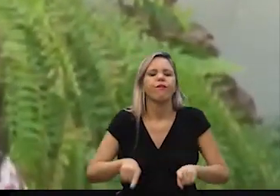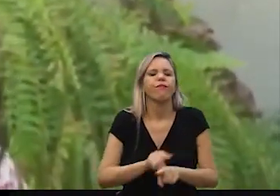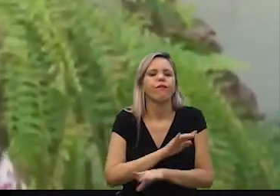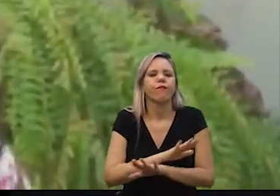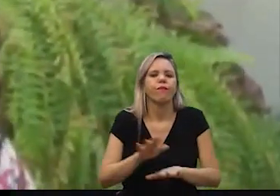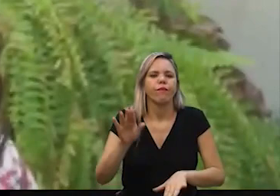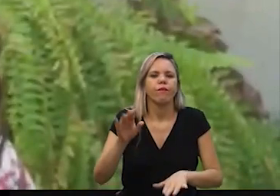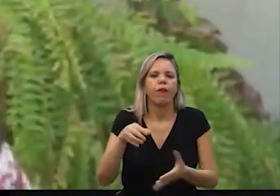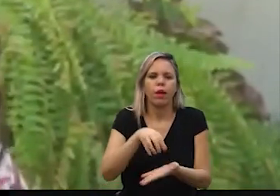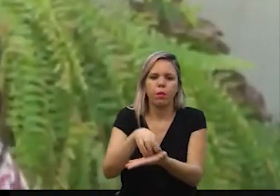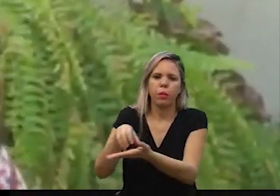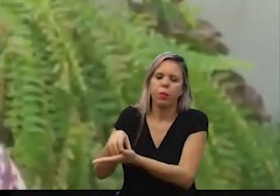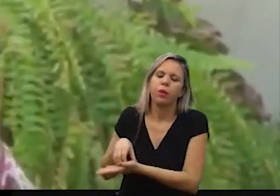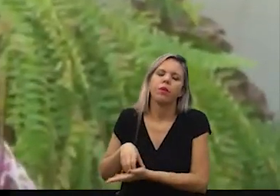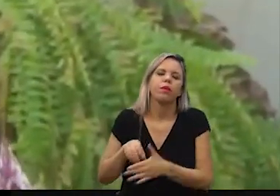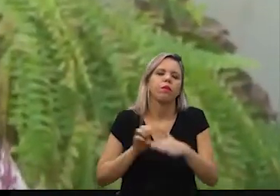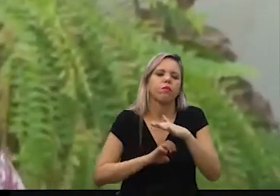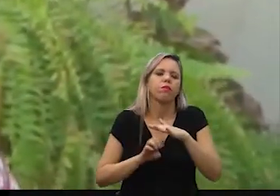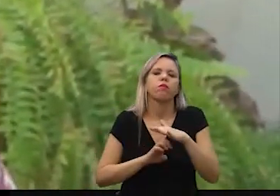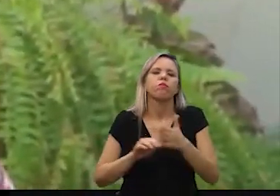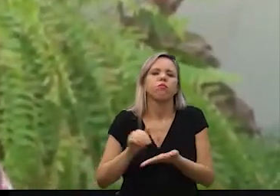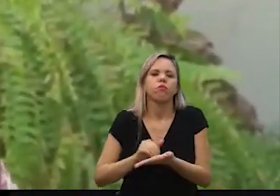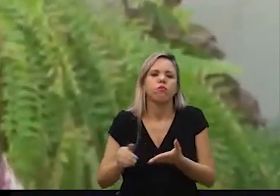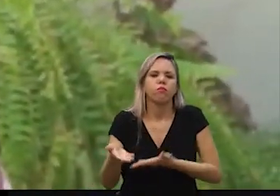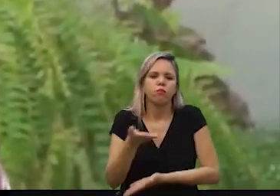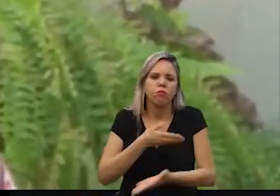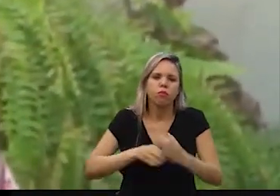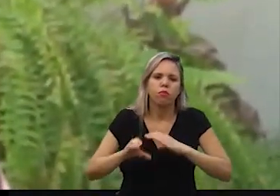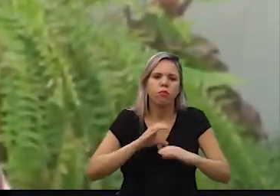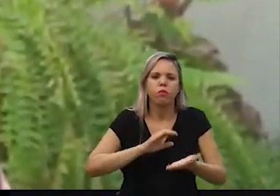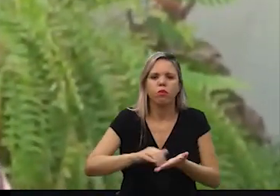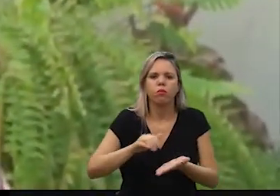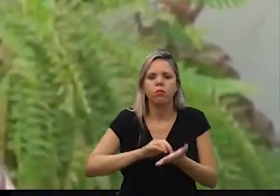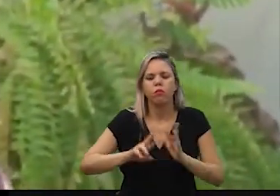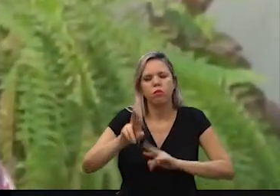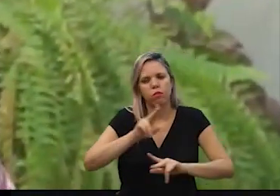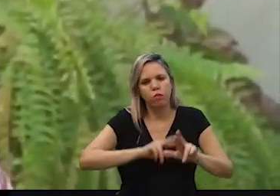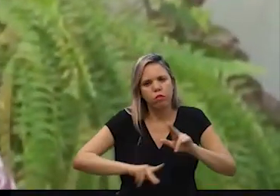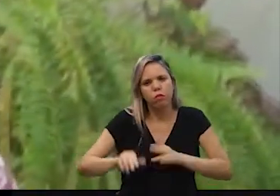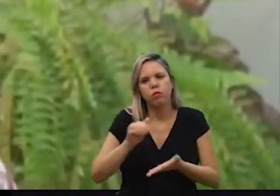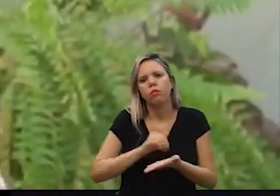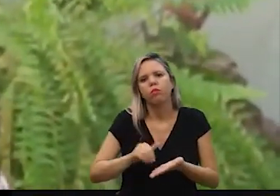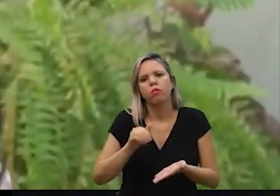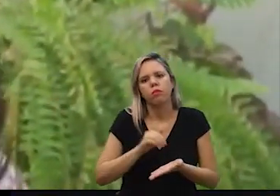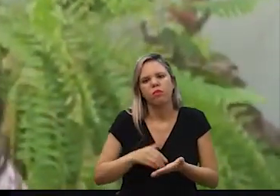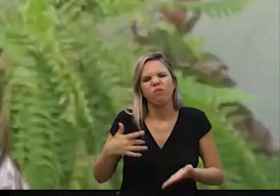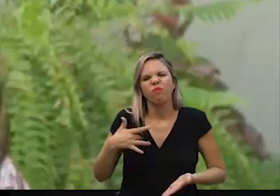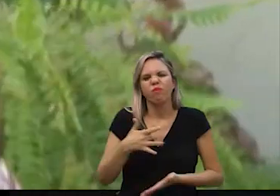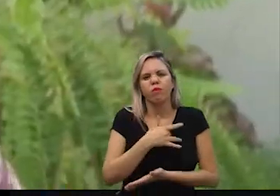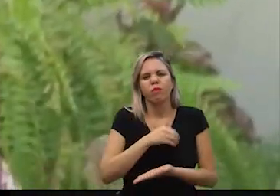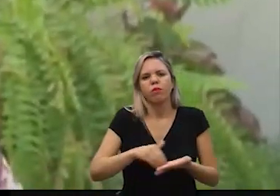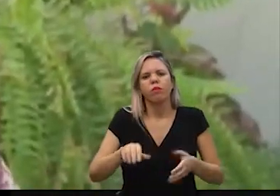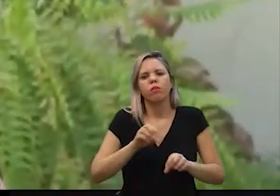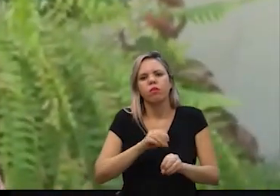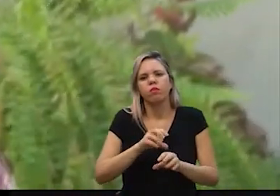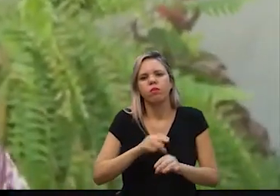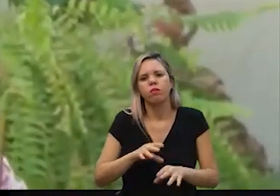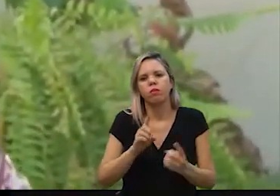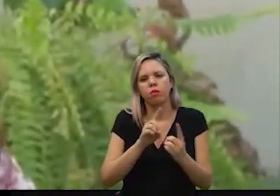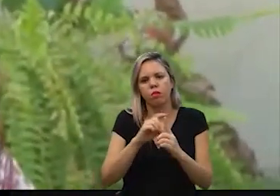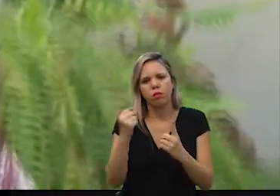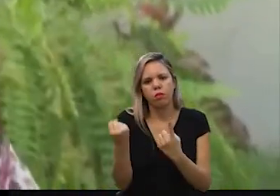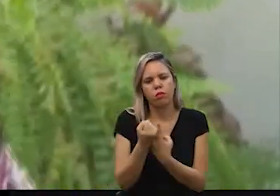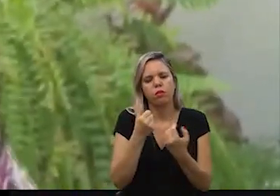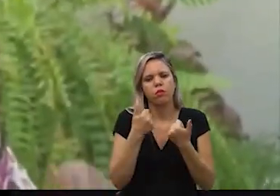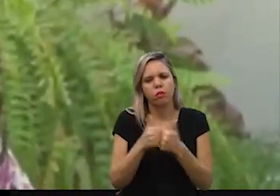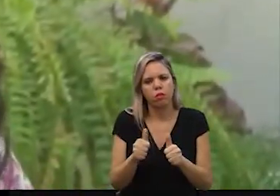campanha intersetorial, que seja articulada com várias secretarias. Secretaria de Saúde, de Educação, de Assistência,